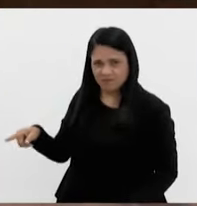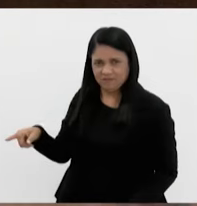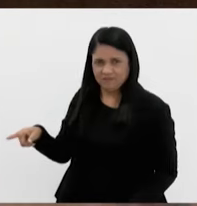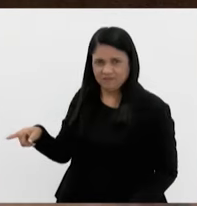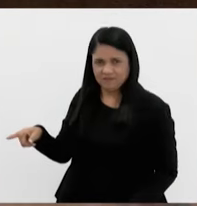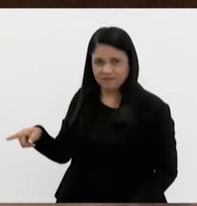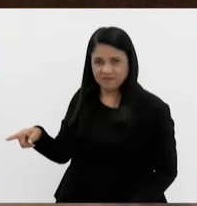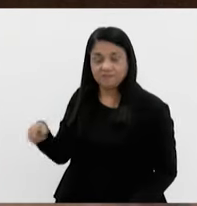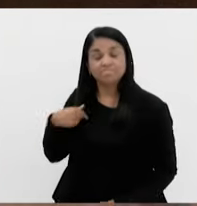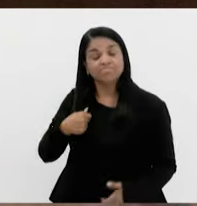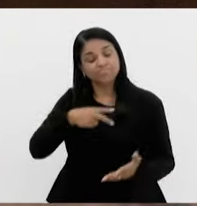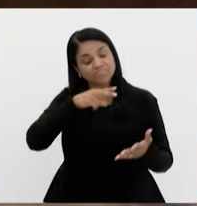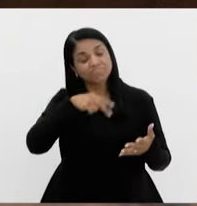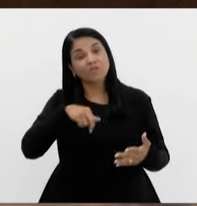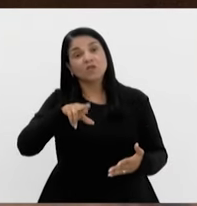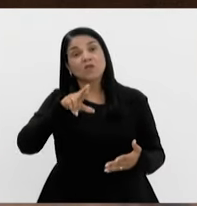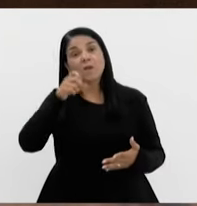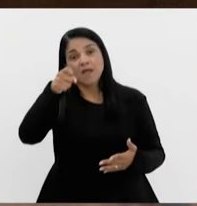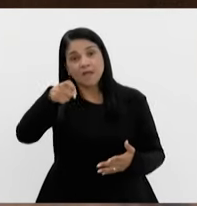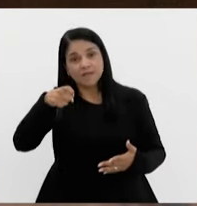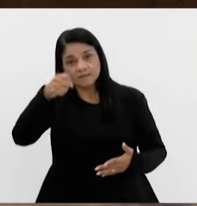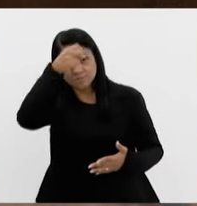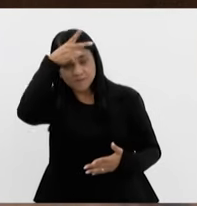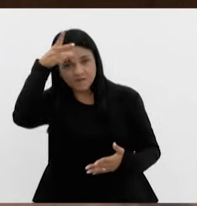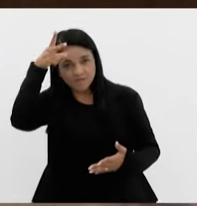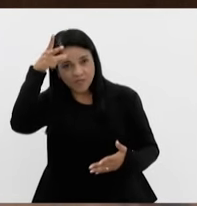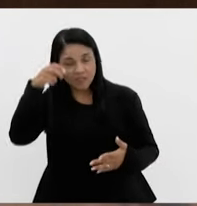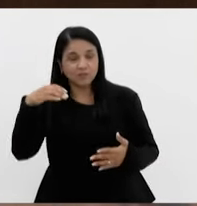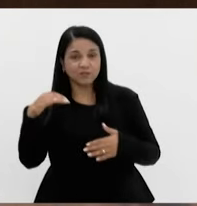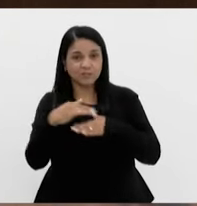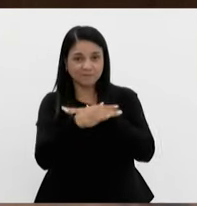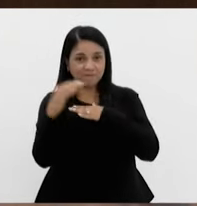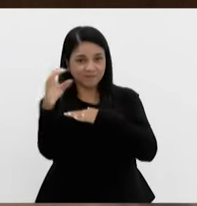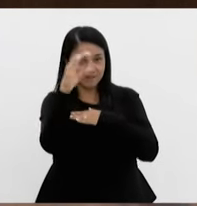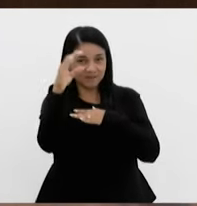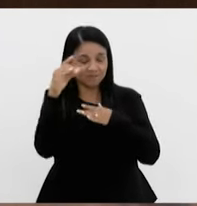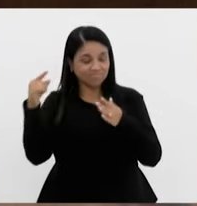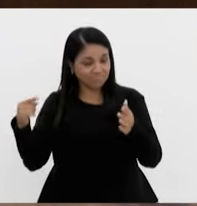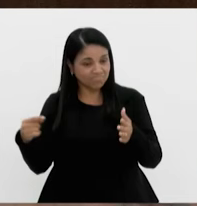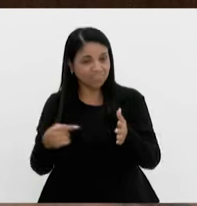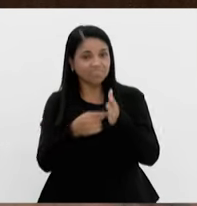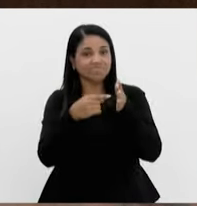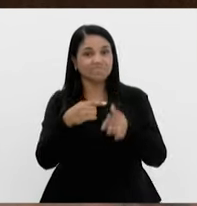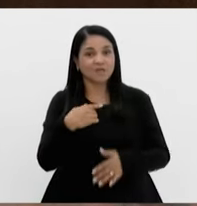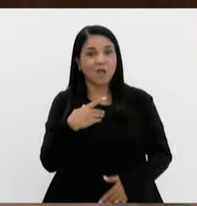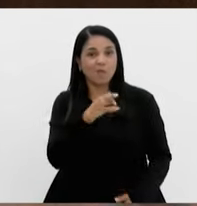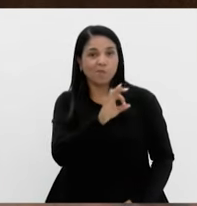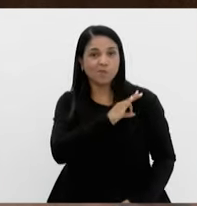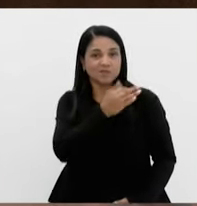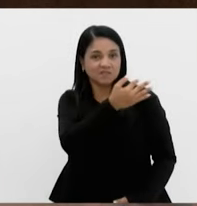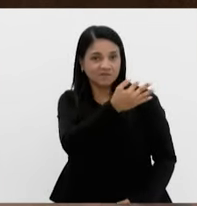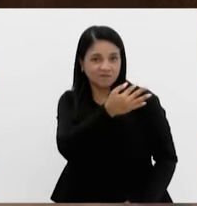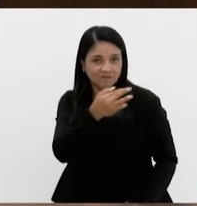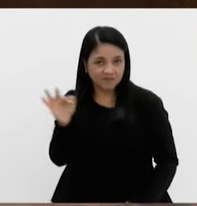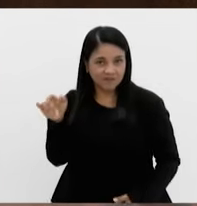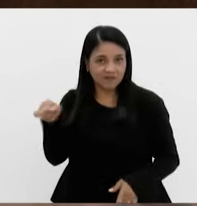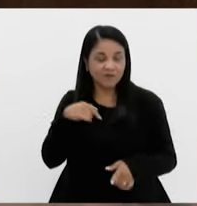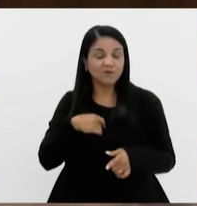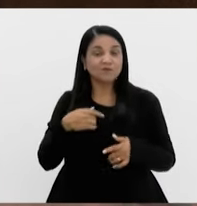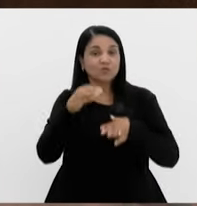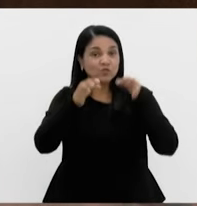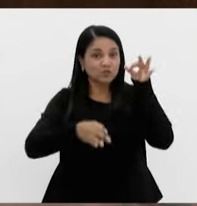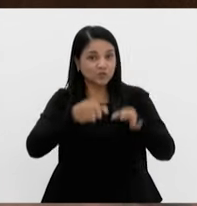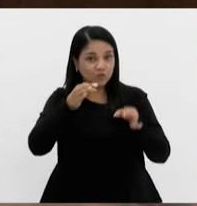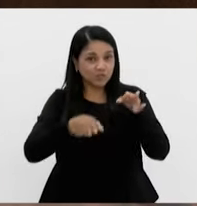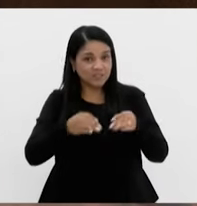uma notinha dele aqui Rodrigo Neves Prefeito Niterói é alvo de operação da polícia federal Justiça do Rio de Janeiro torna Rodrigo Neves